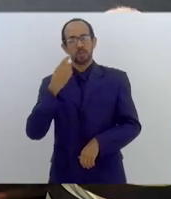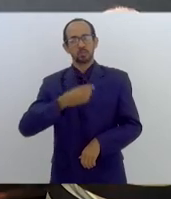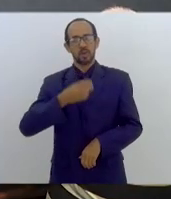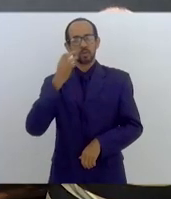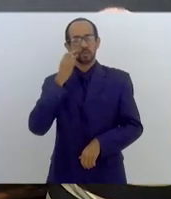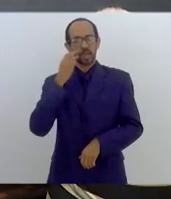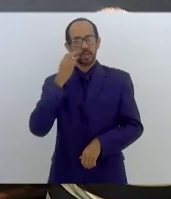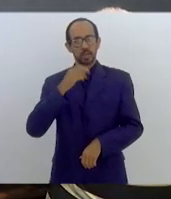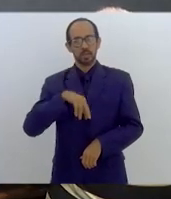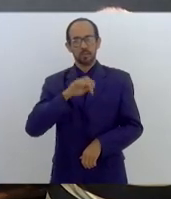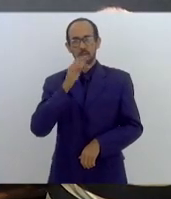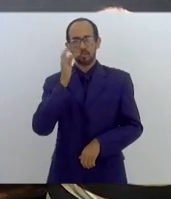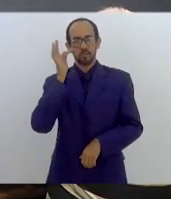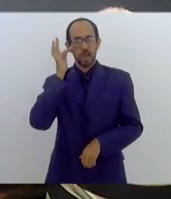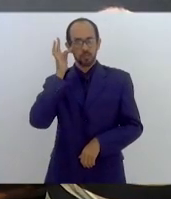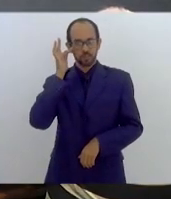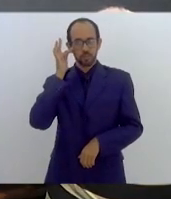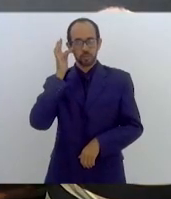Flávio Serafim,